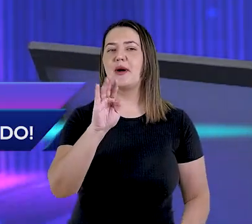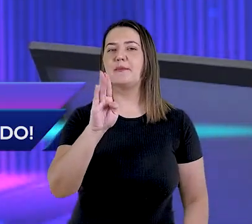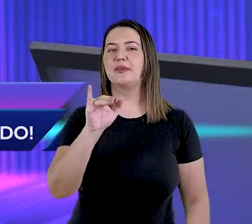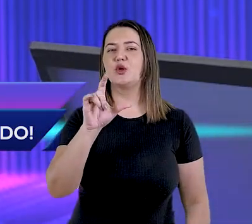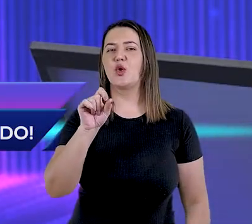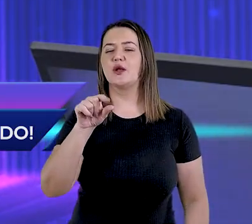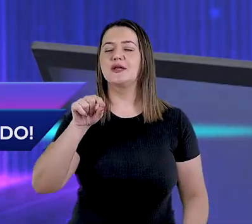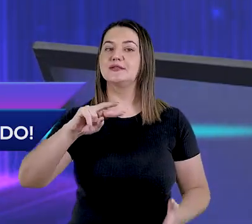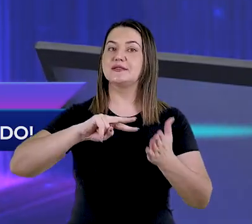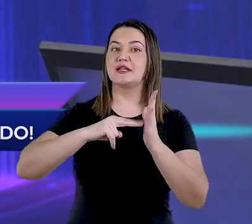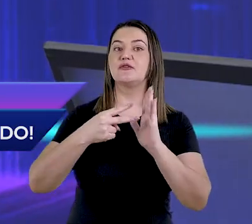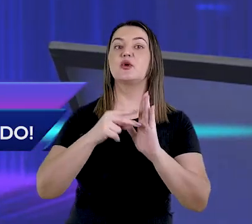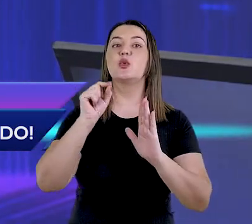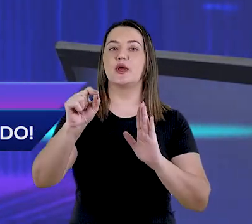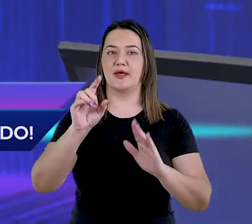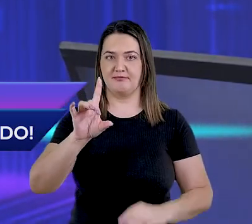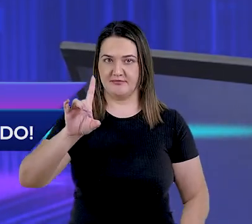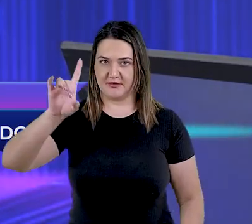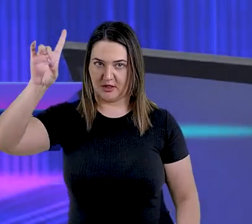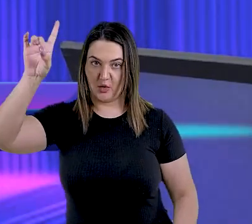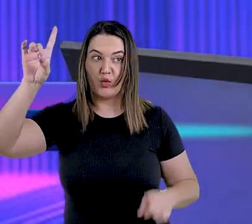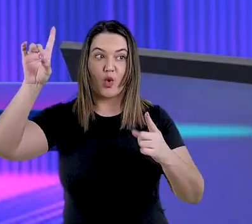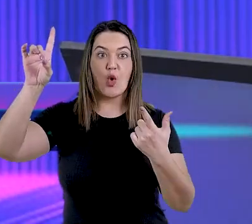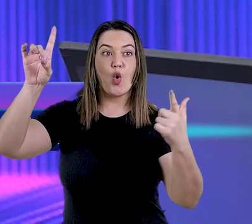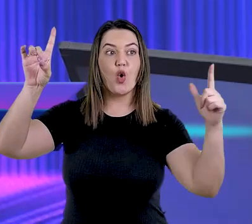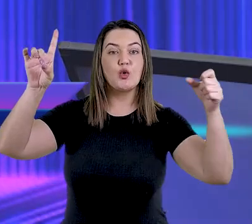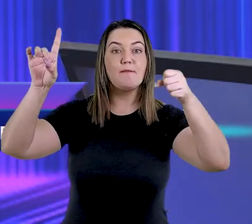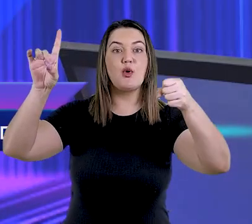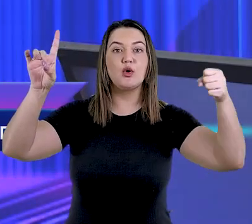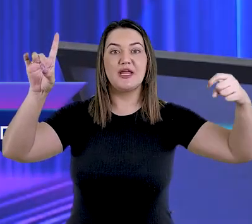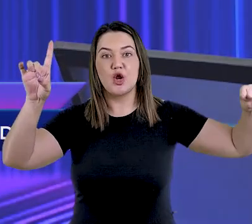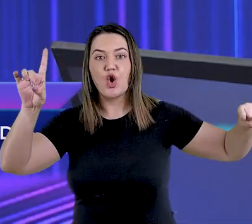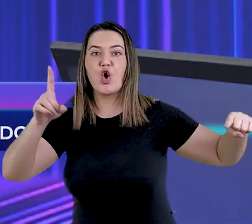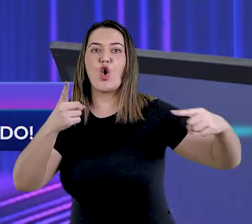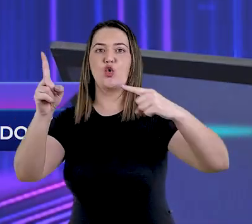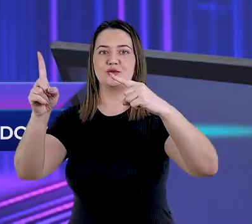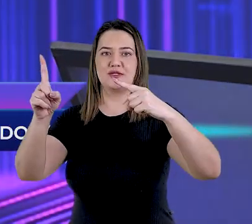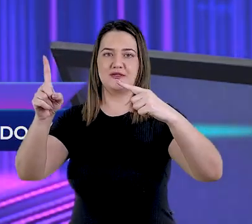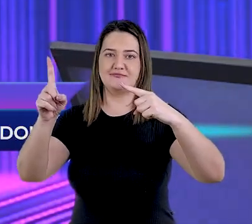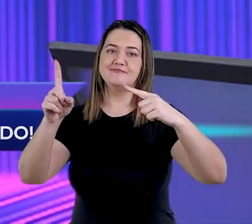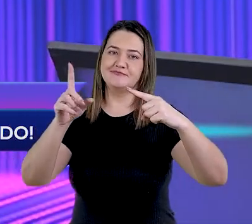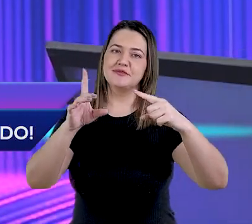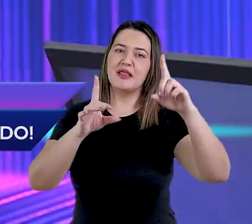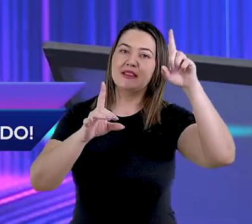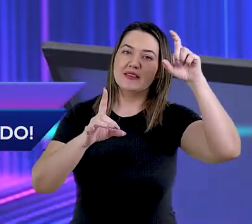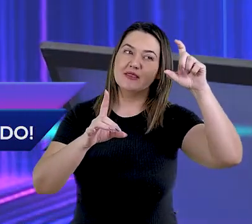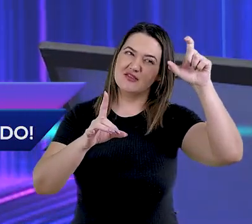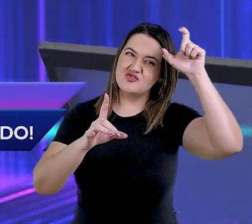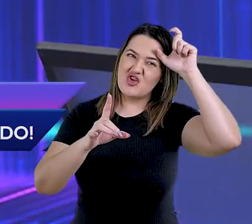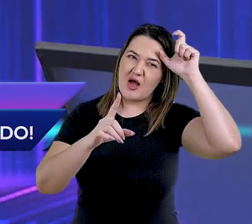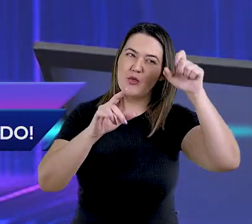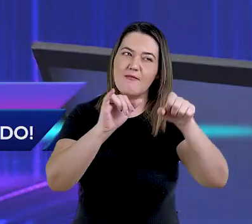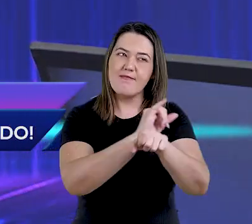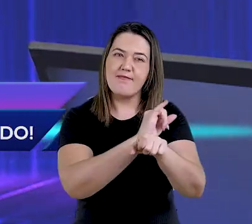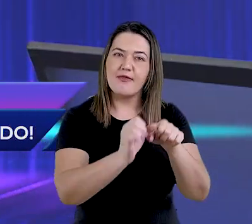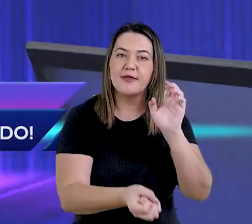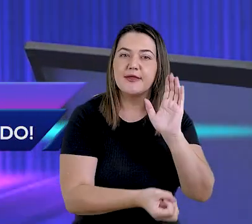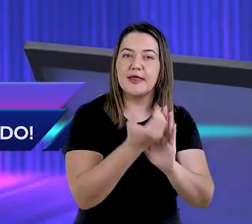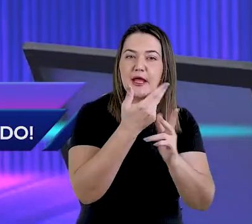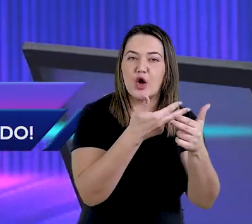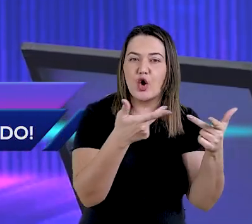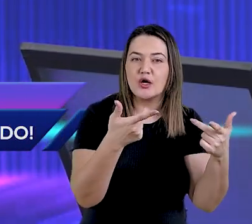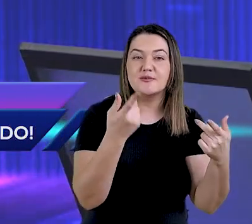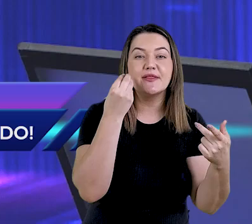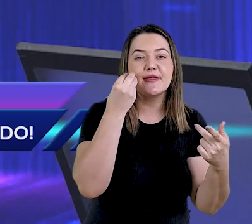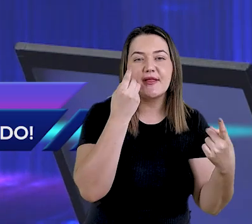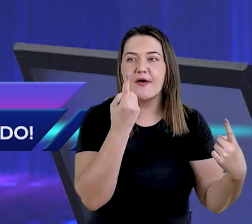poder antagônico a Deus. Tudo aquilo que Deus faz, o diabo cria uma contrafação, algo para se opor à verdade de